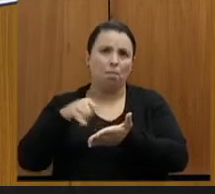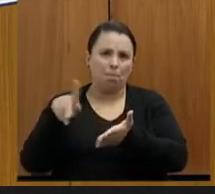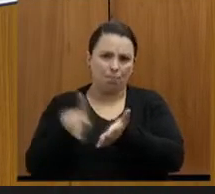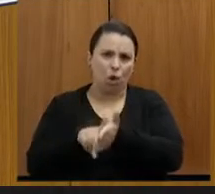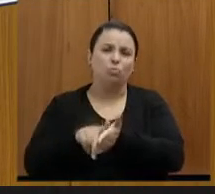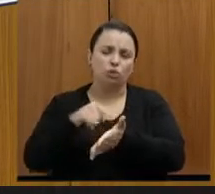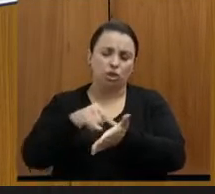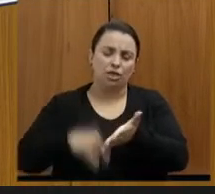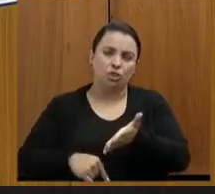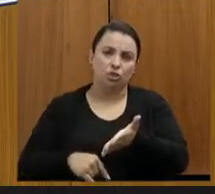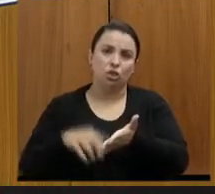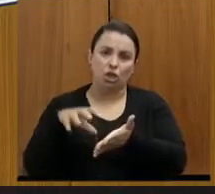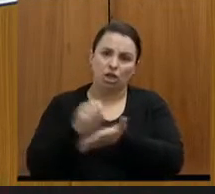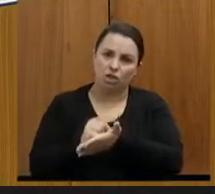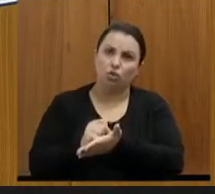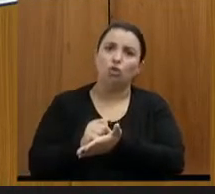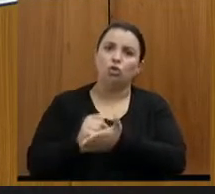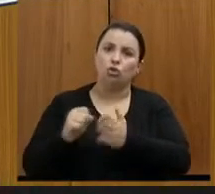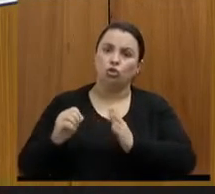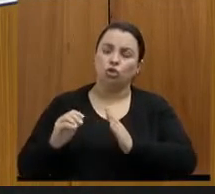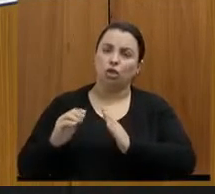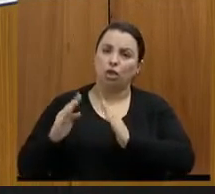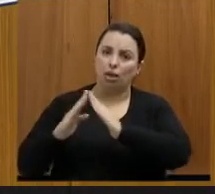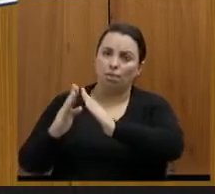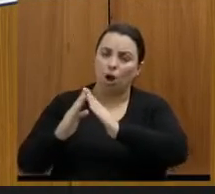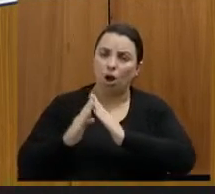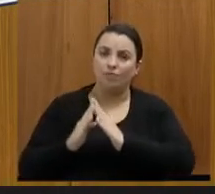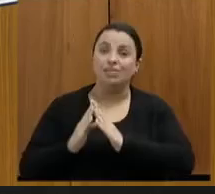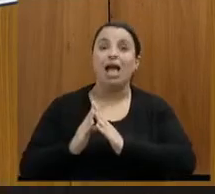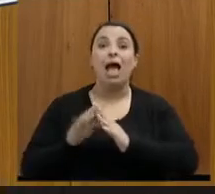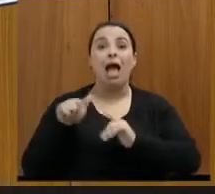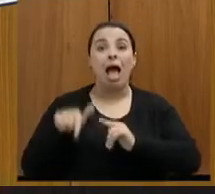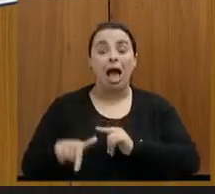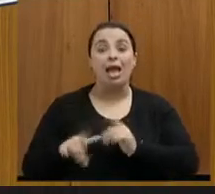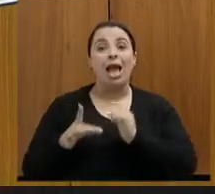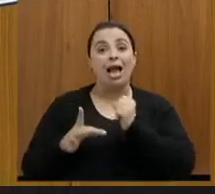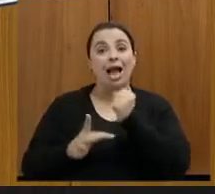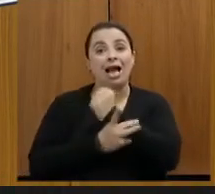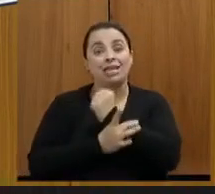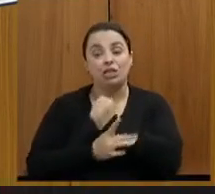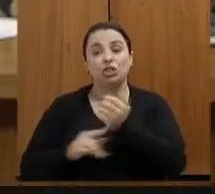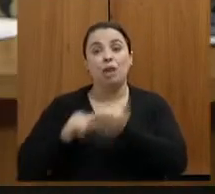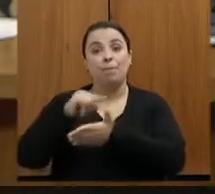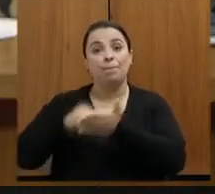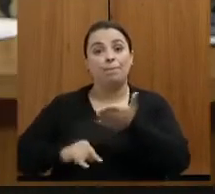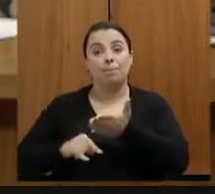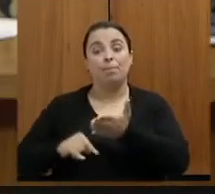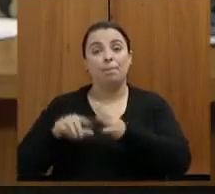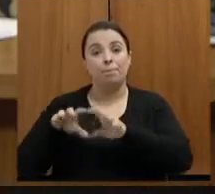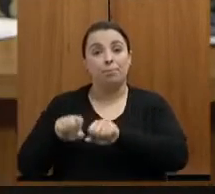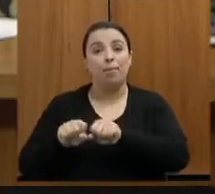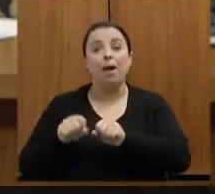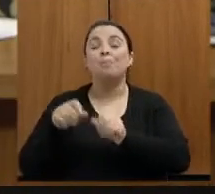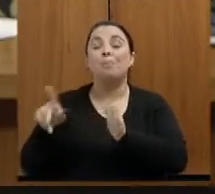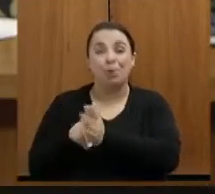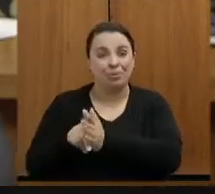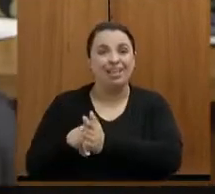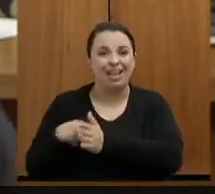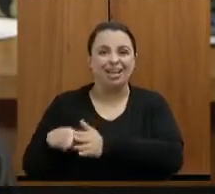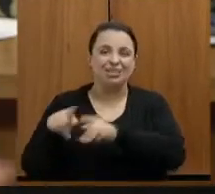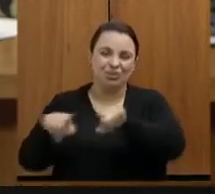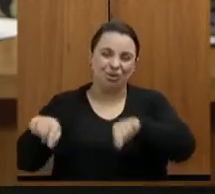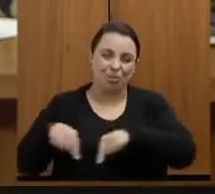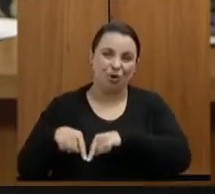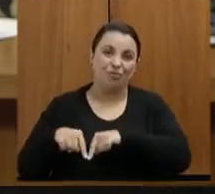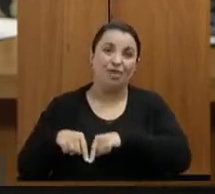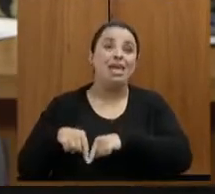a propriedade e, com isso, a sucessão, o direito de todo mundo que é herdeiro fica garantido. E aí são